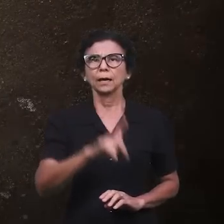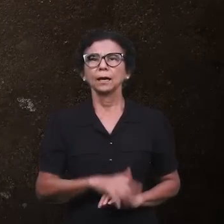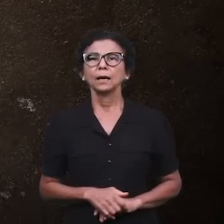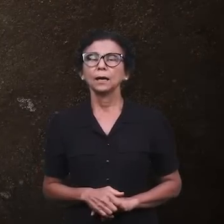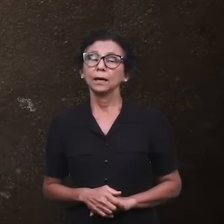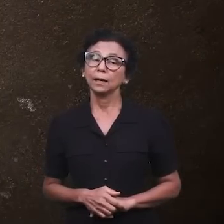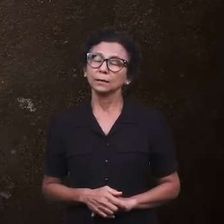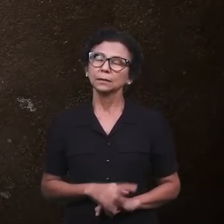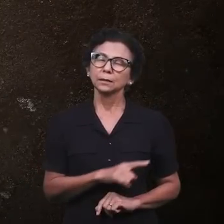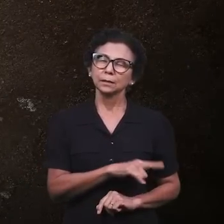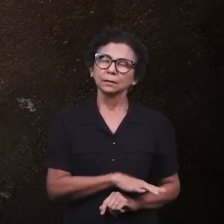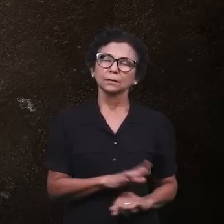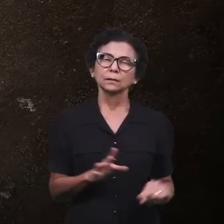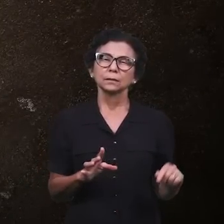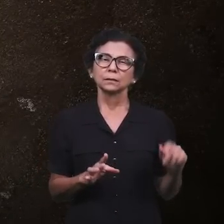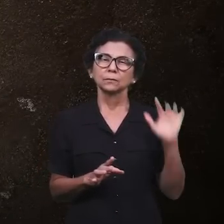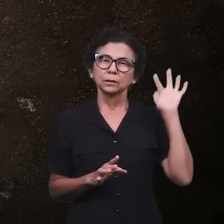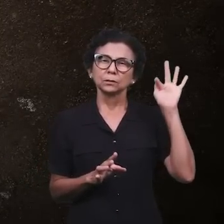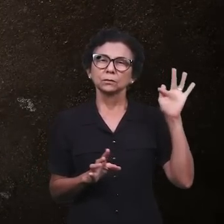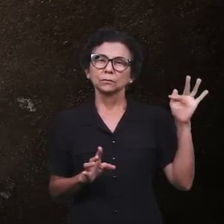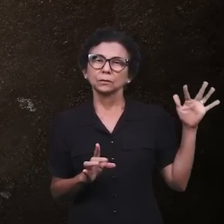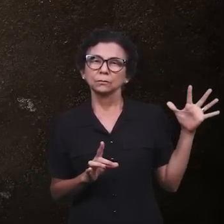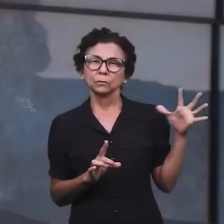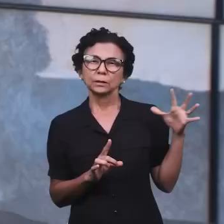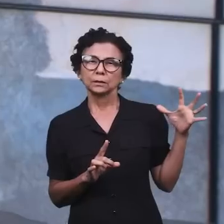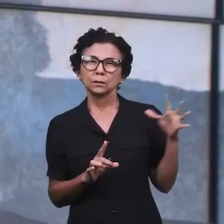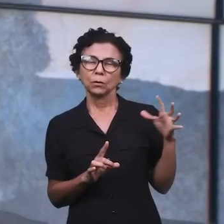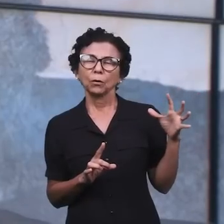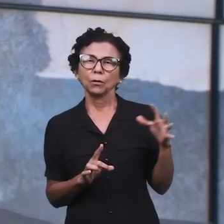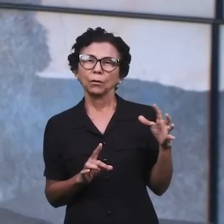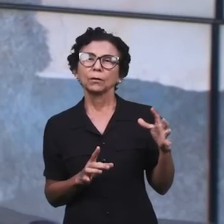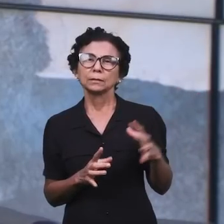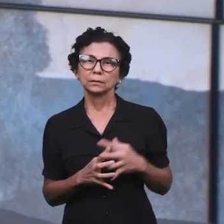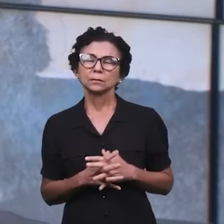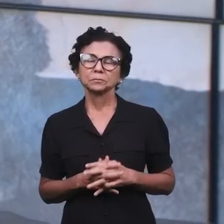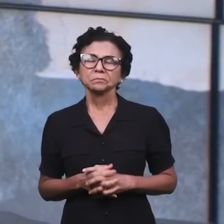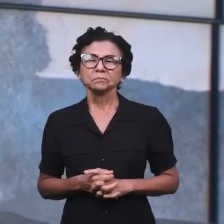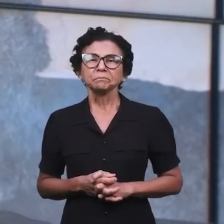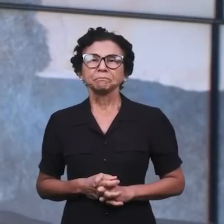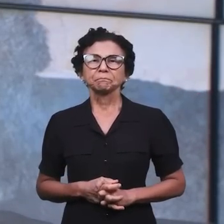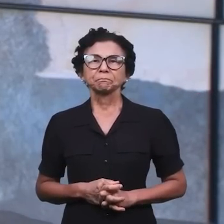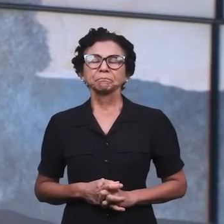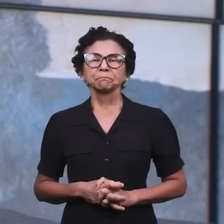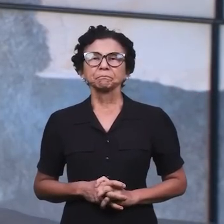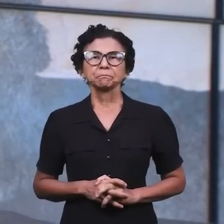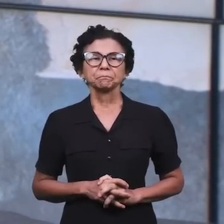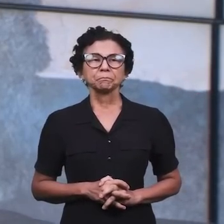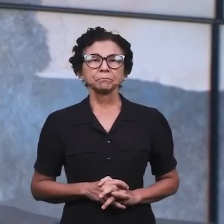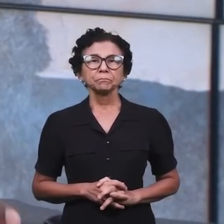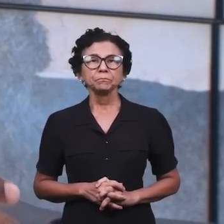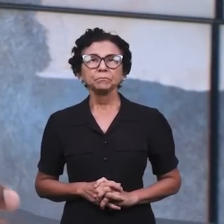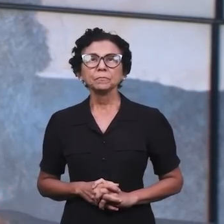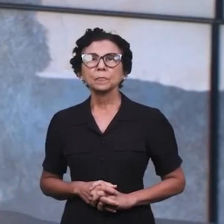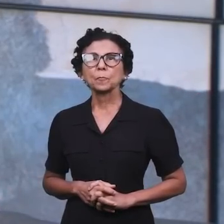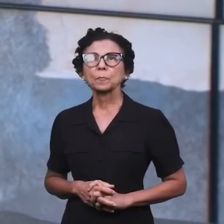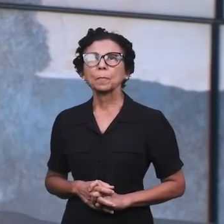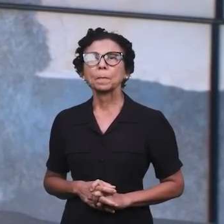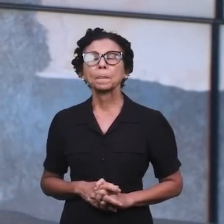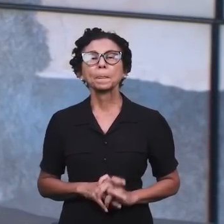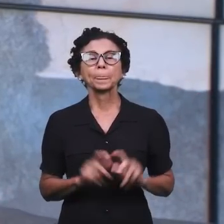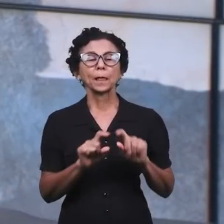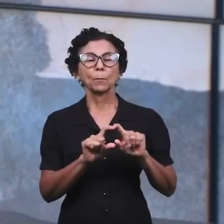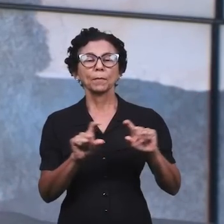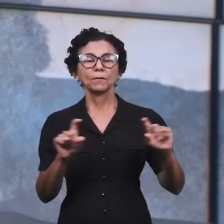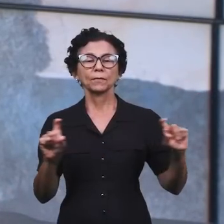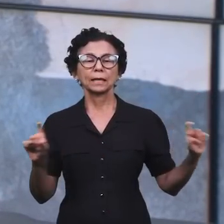sua filosofia dentro do cristianismo. Há uma expressão que eles dizem que a filosofia